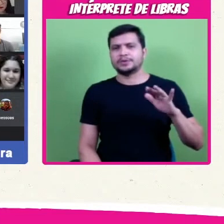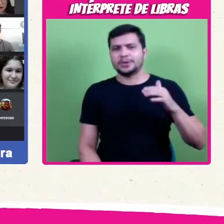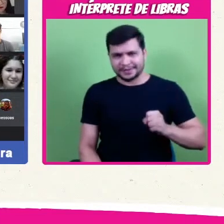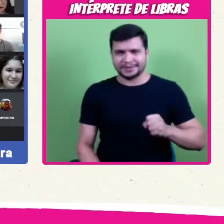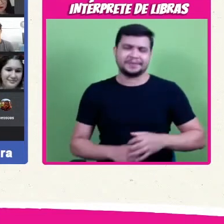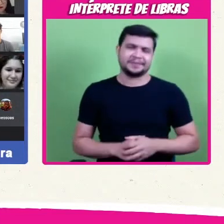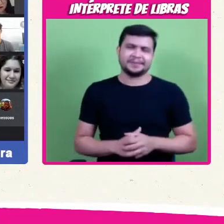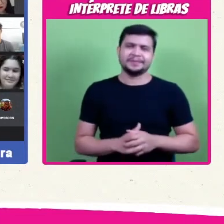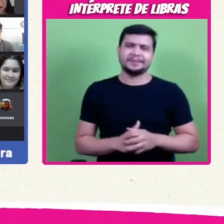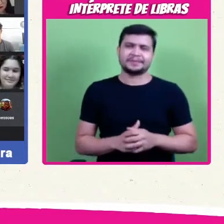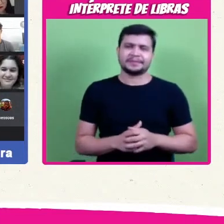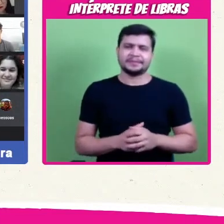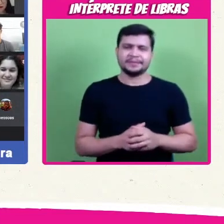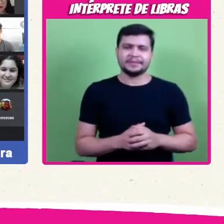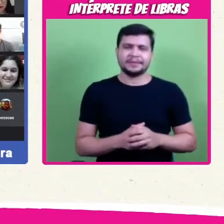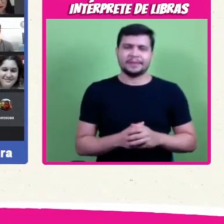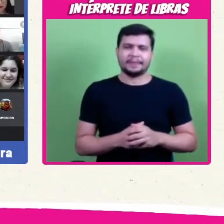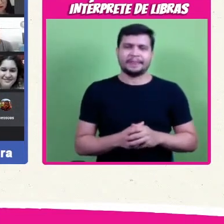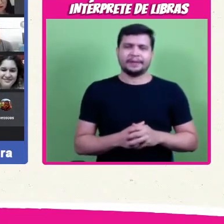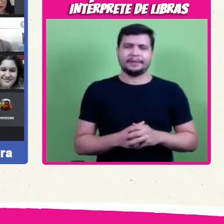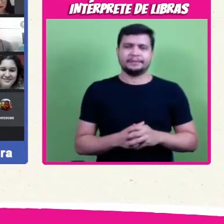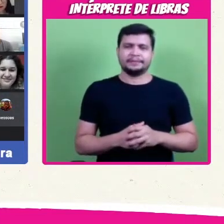Nath, quer falar mais alguma coisa?